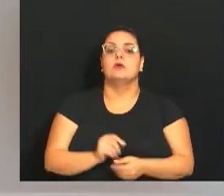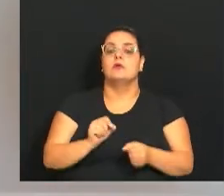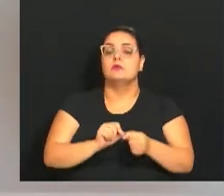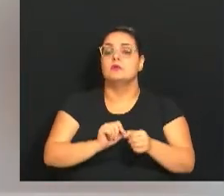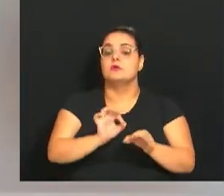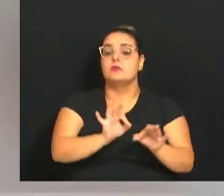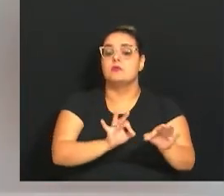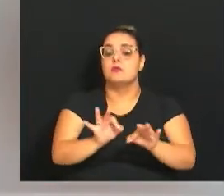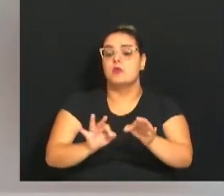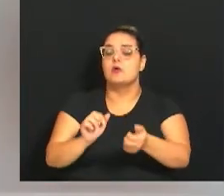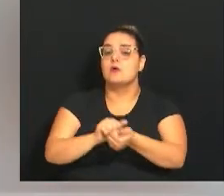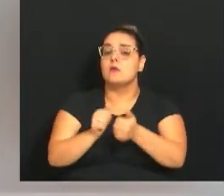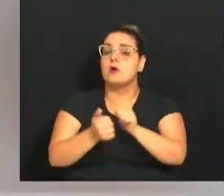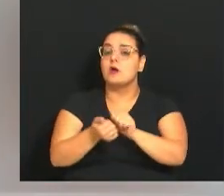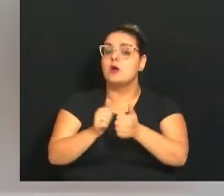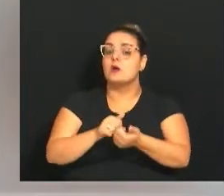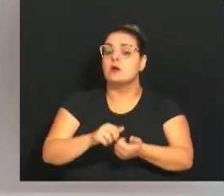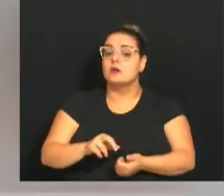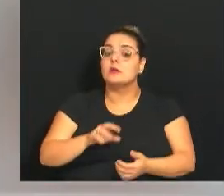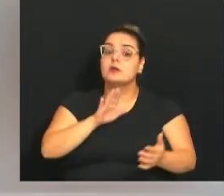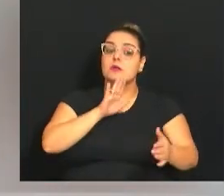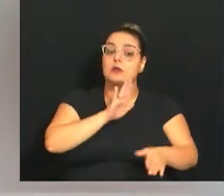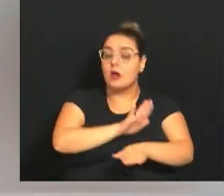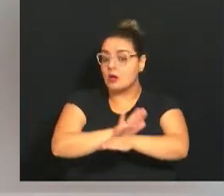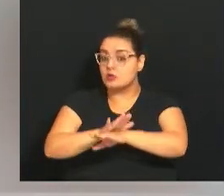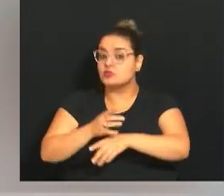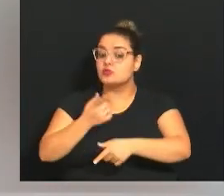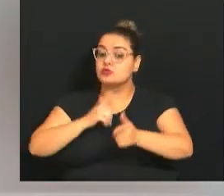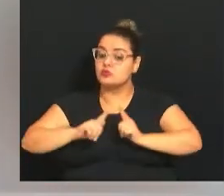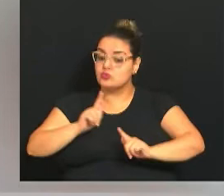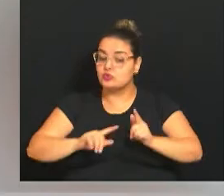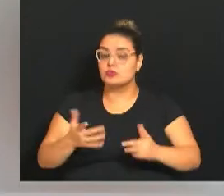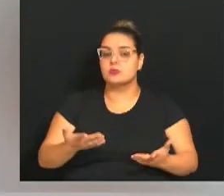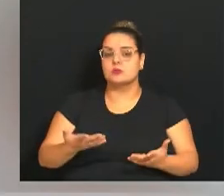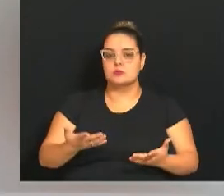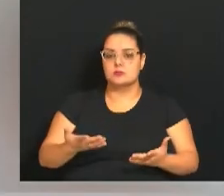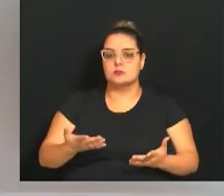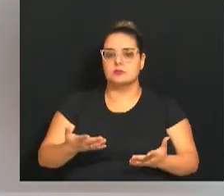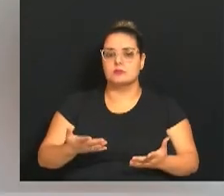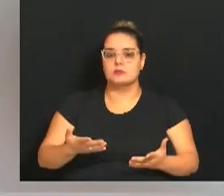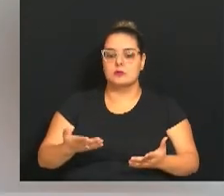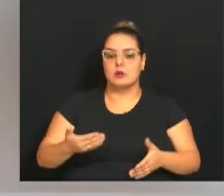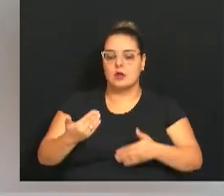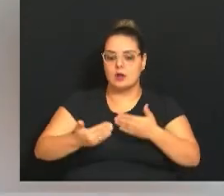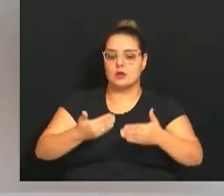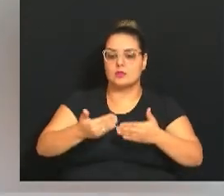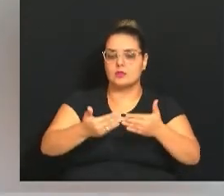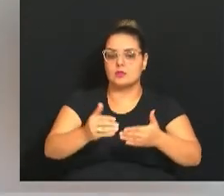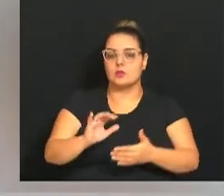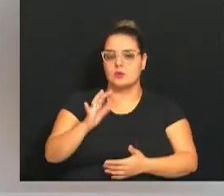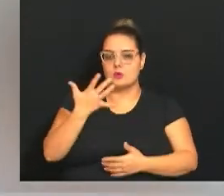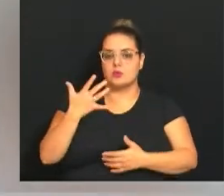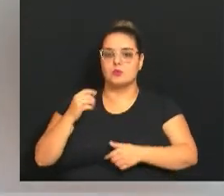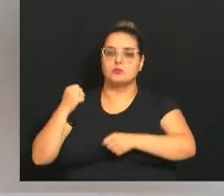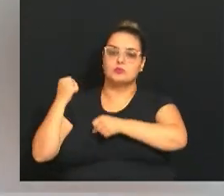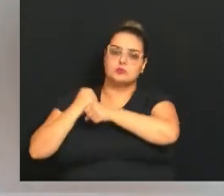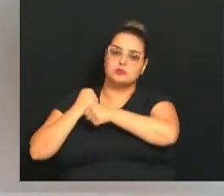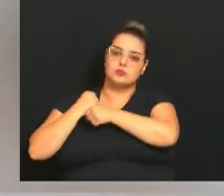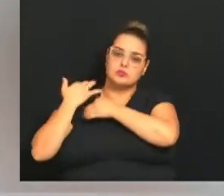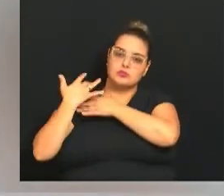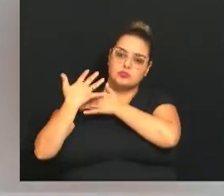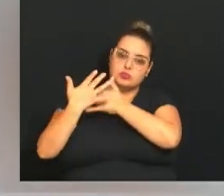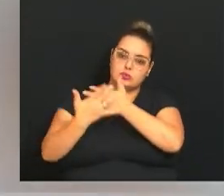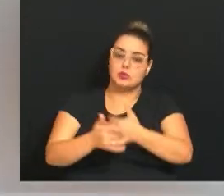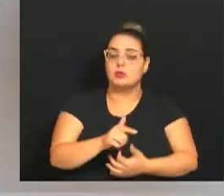que corresponda, no âmbito de gestão, a esse processo que ao longo dos anos ocorreu sem que